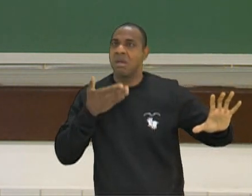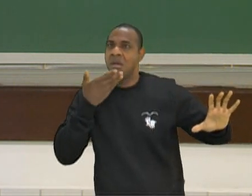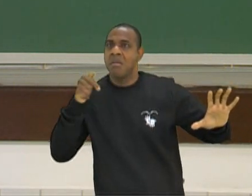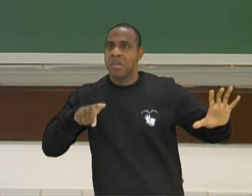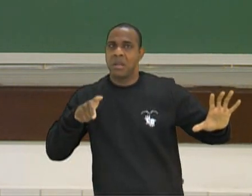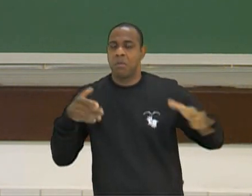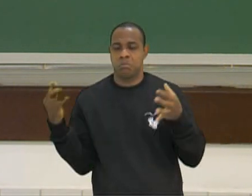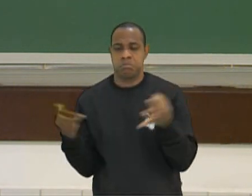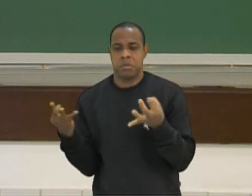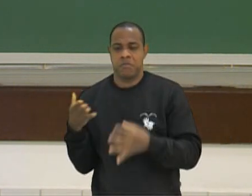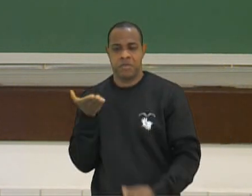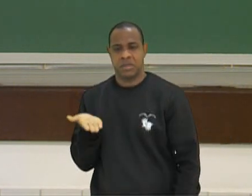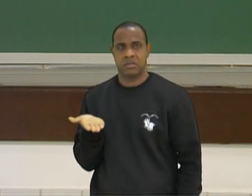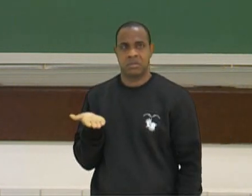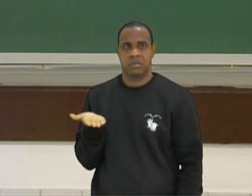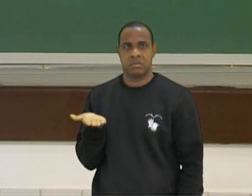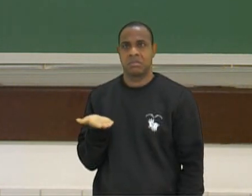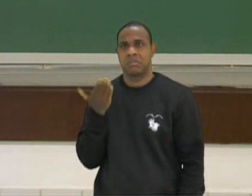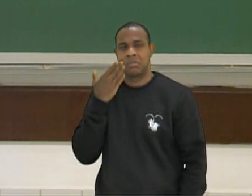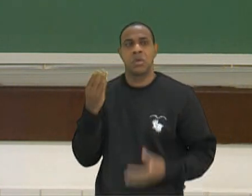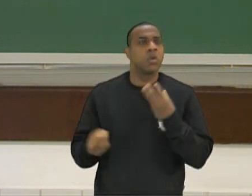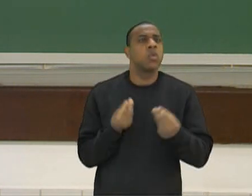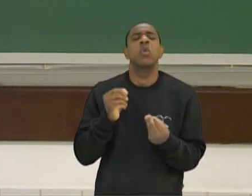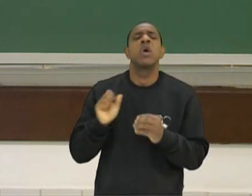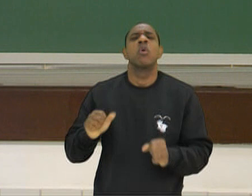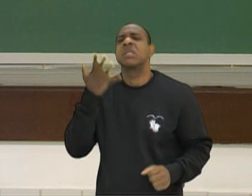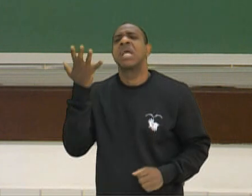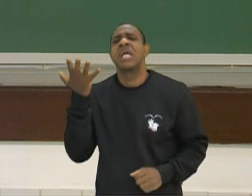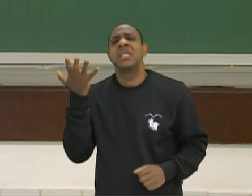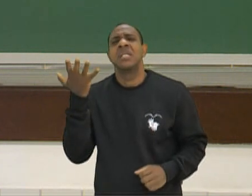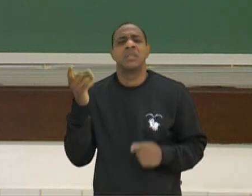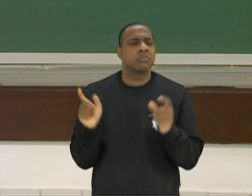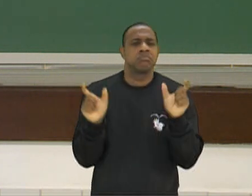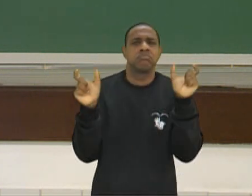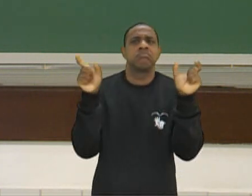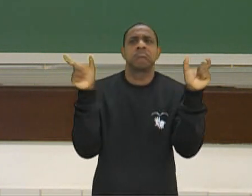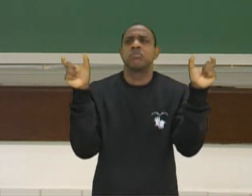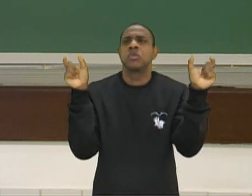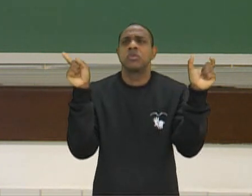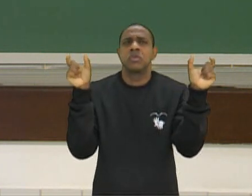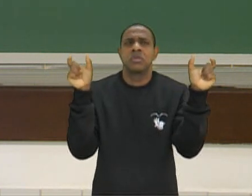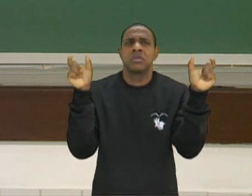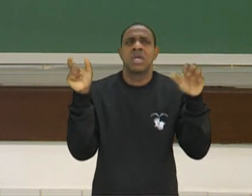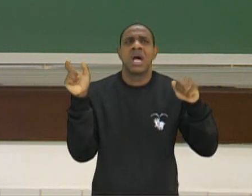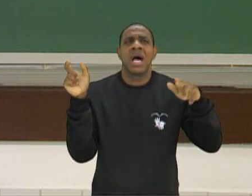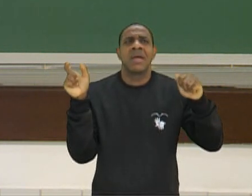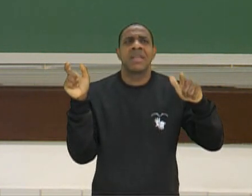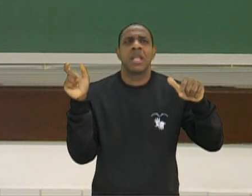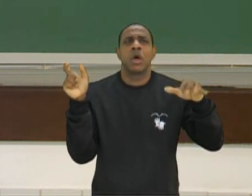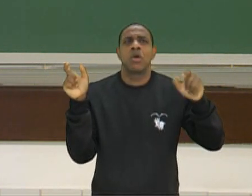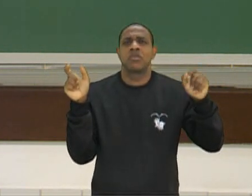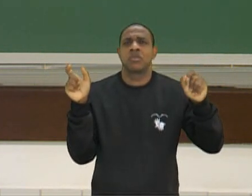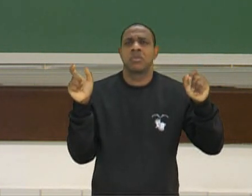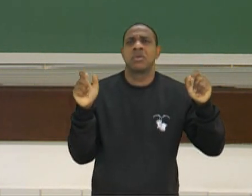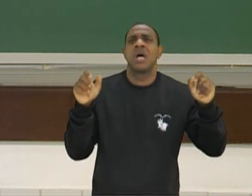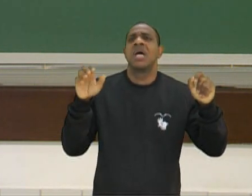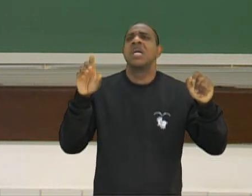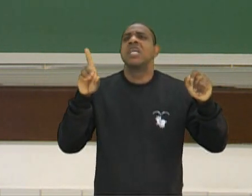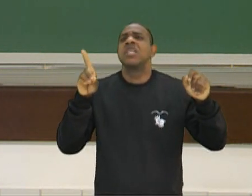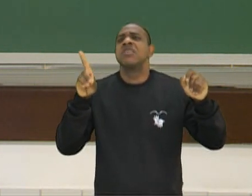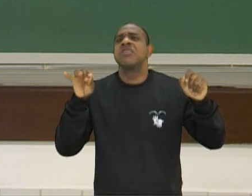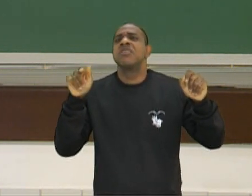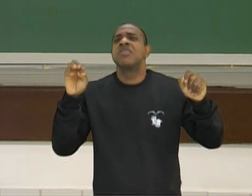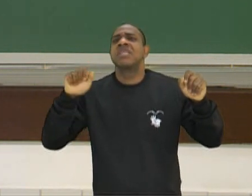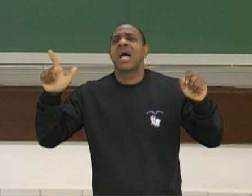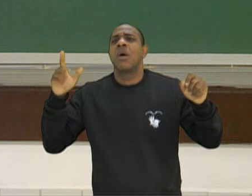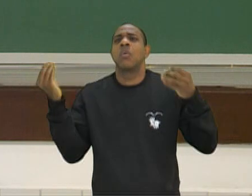que acontece com o histórico desses sinais. Então, desde quando começou a ideia da rede aberta, da televisão ou das telecomunicações,